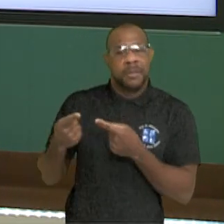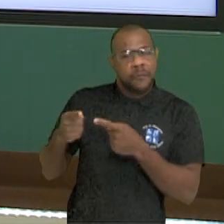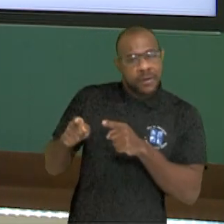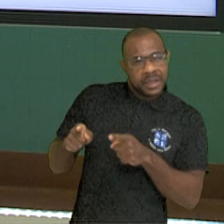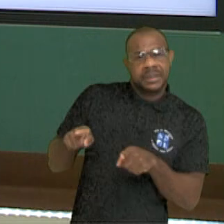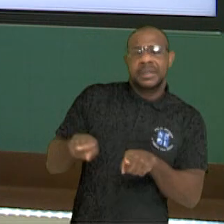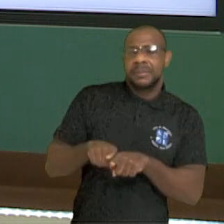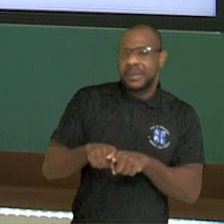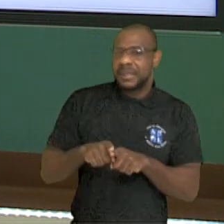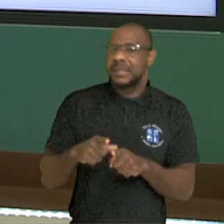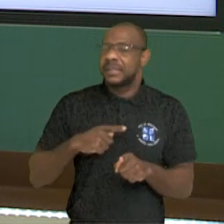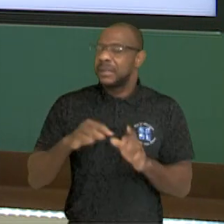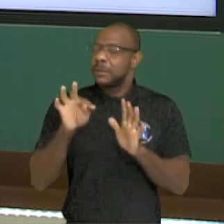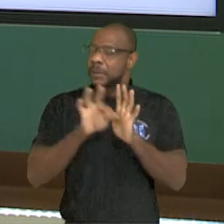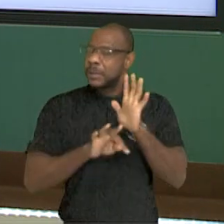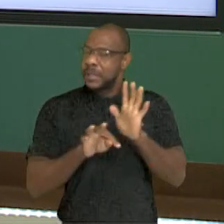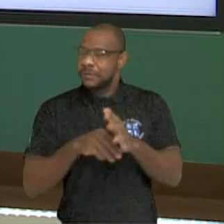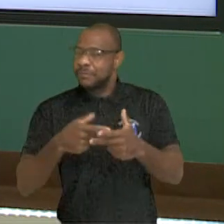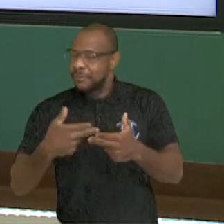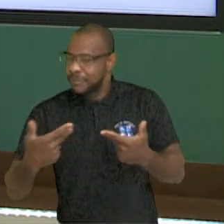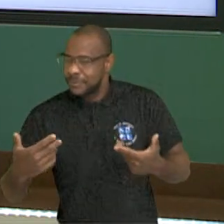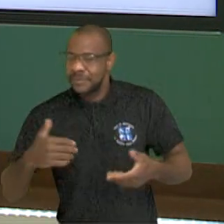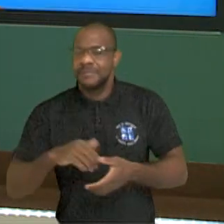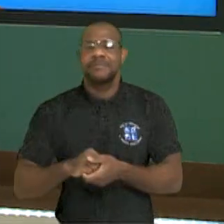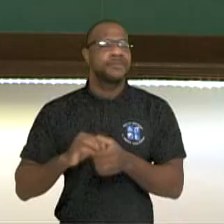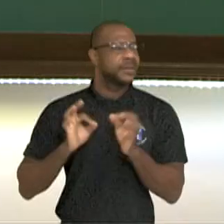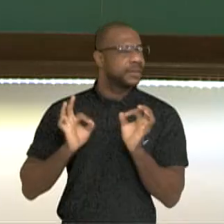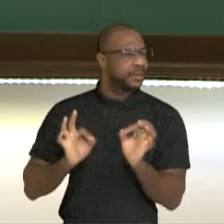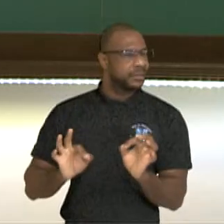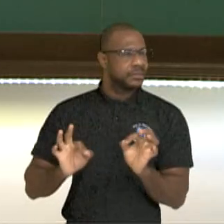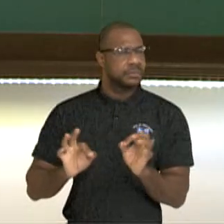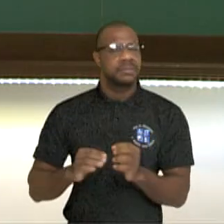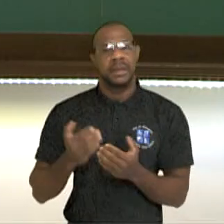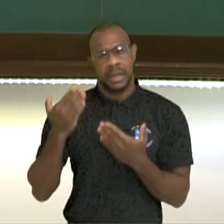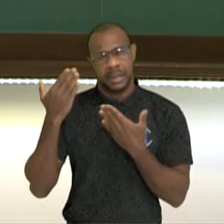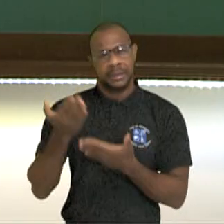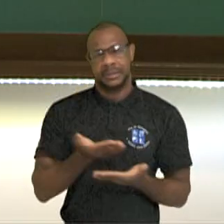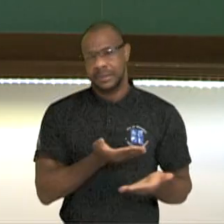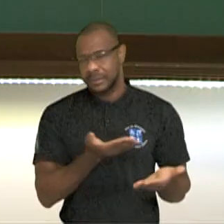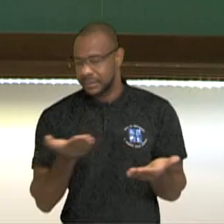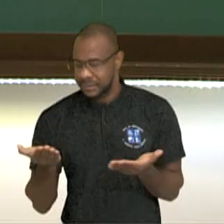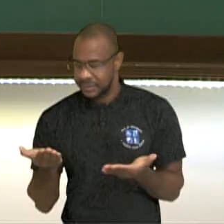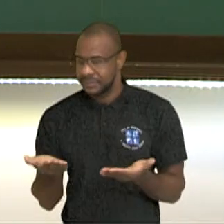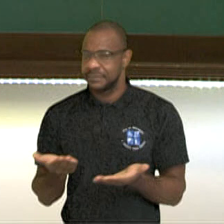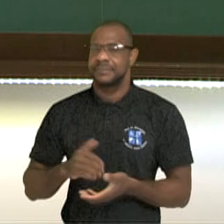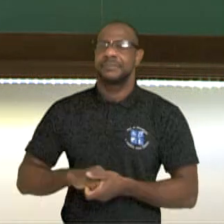nosso texto. Bacana? Certo? Então quero agradecer muito,